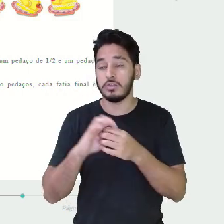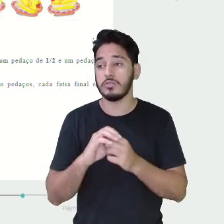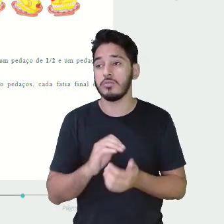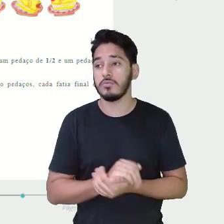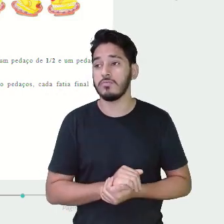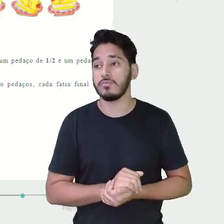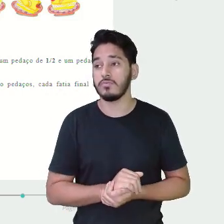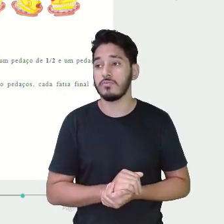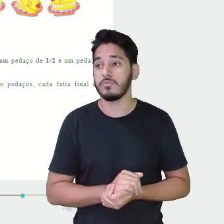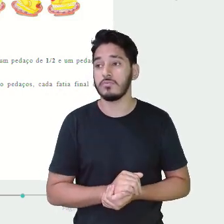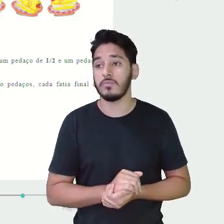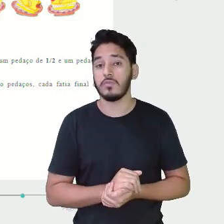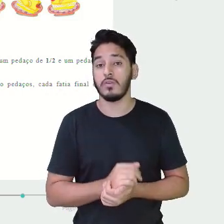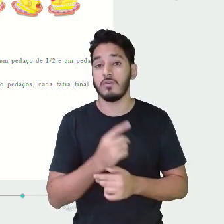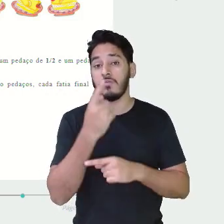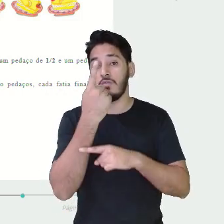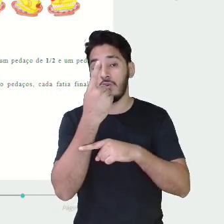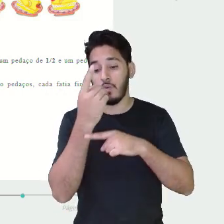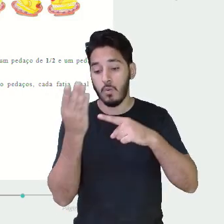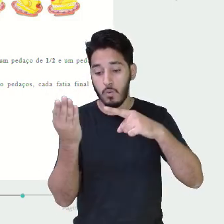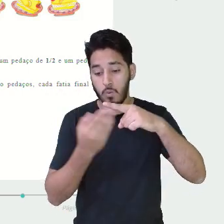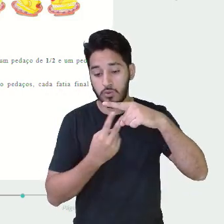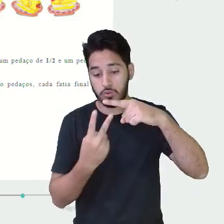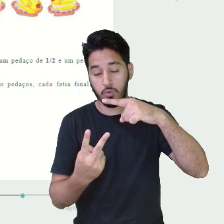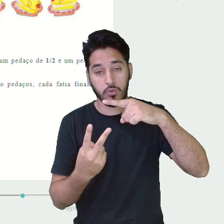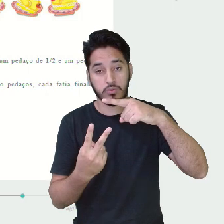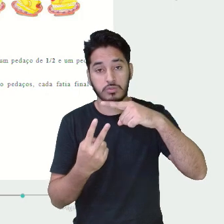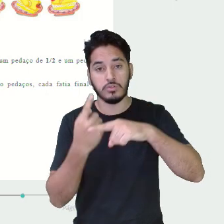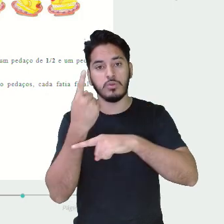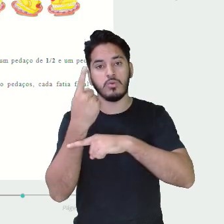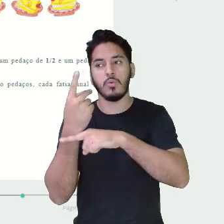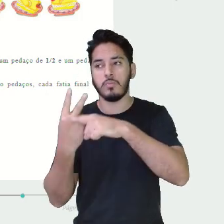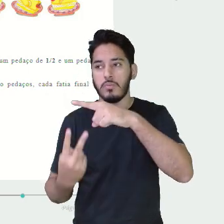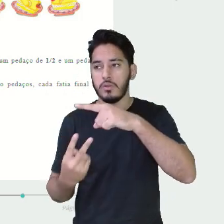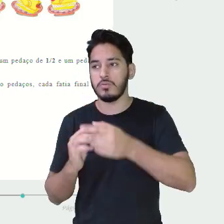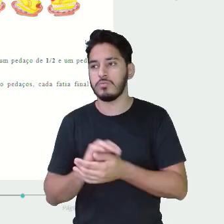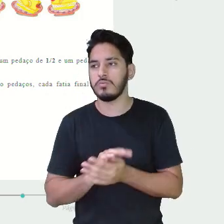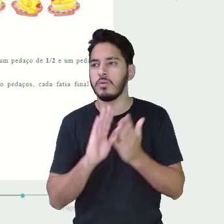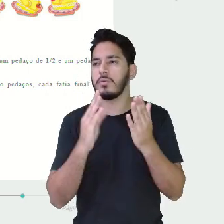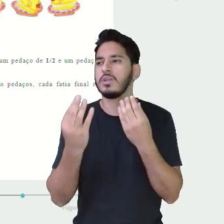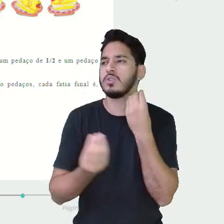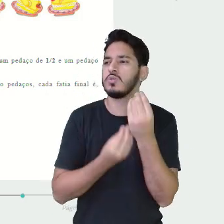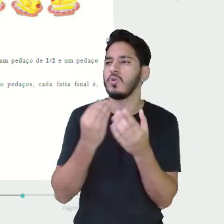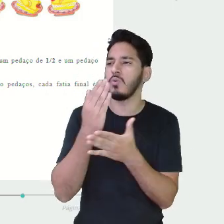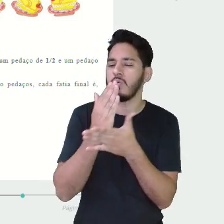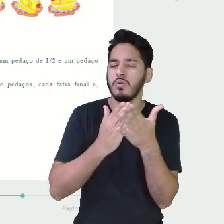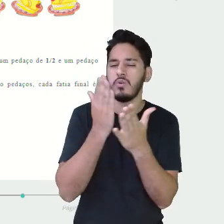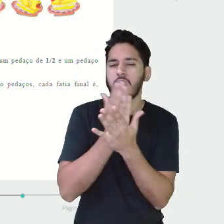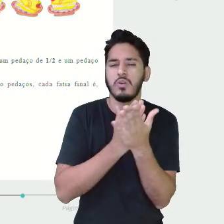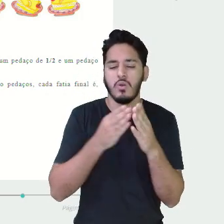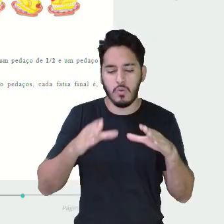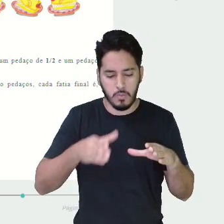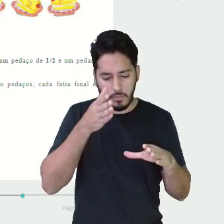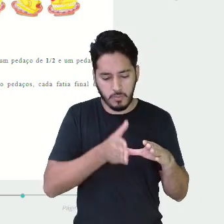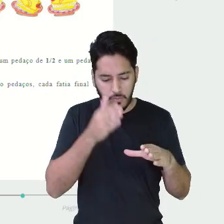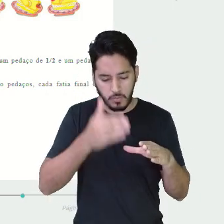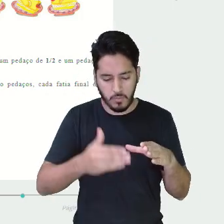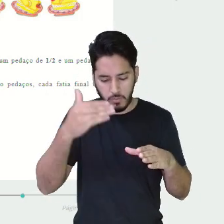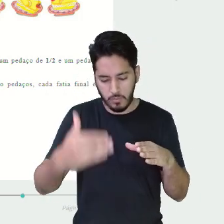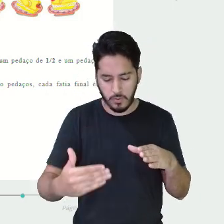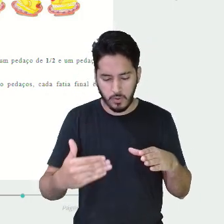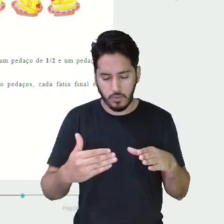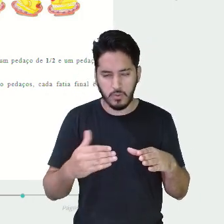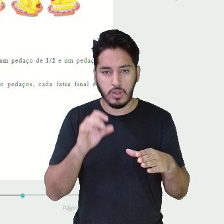um pedaço de 1/2 e um pedaço de 1/2. Mas como repartimos o bolo inteiro em 8